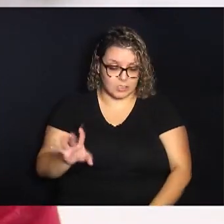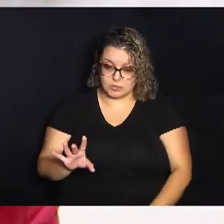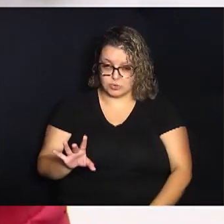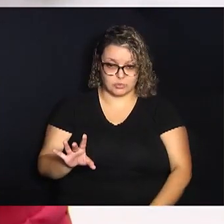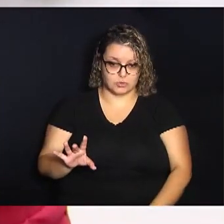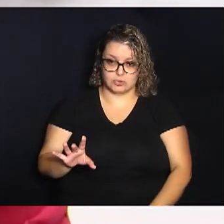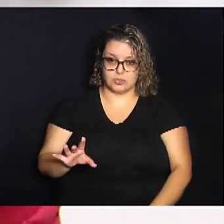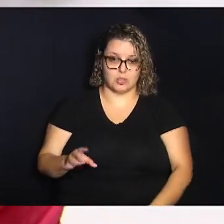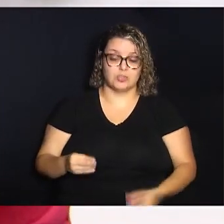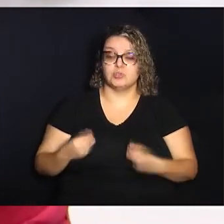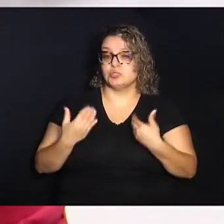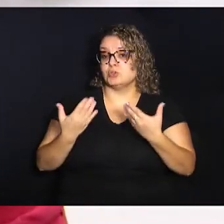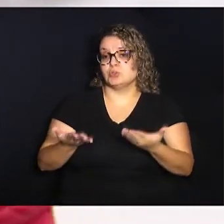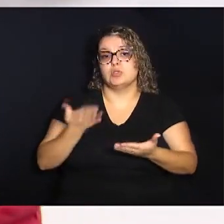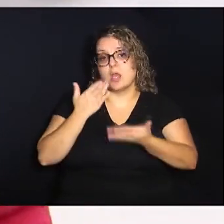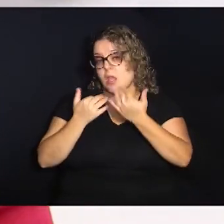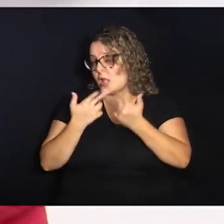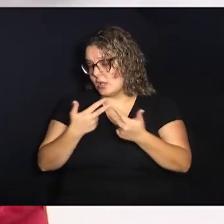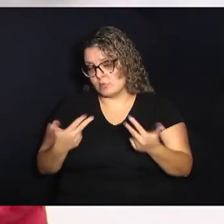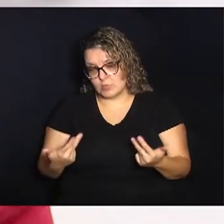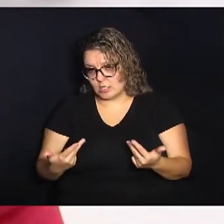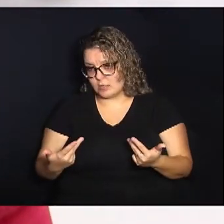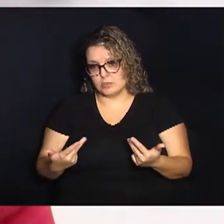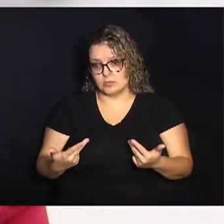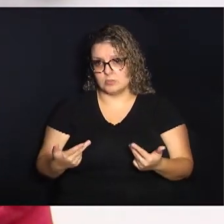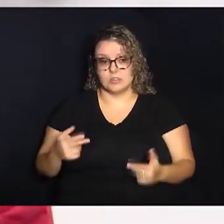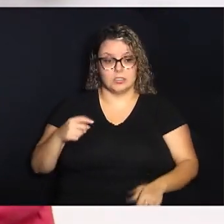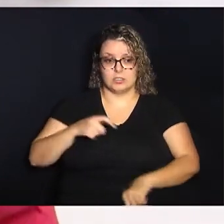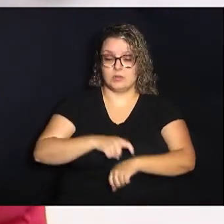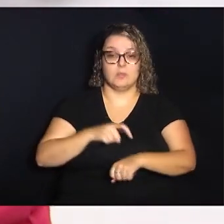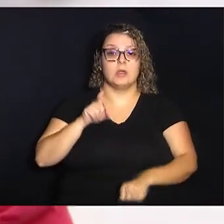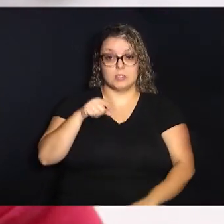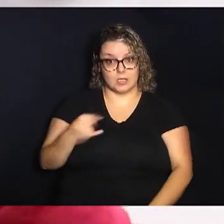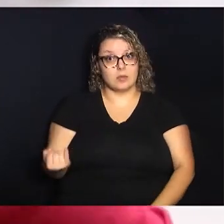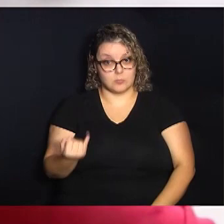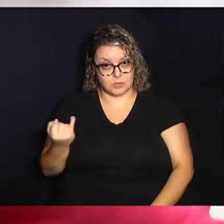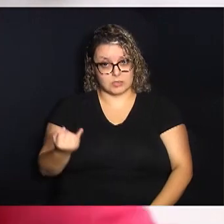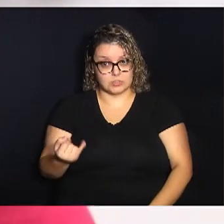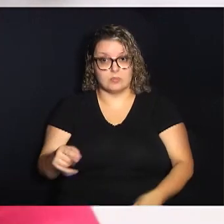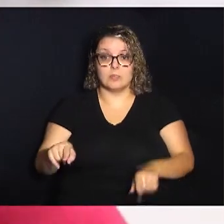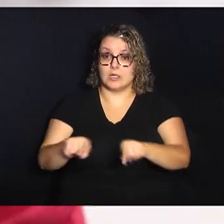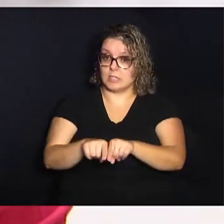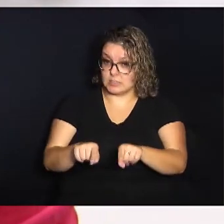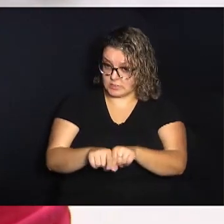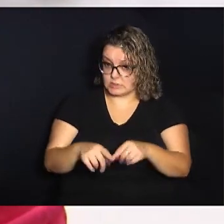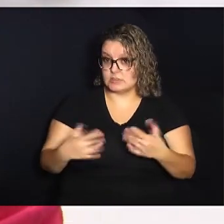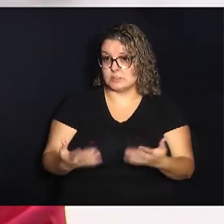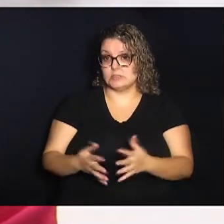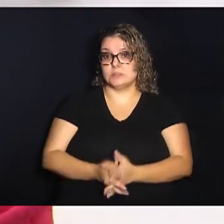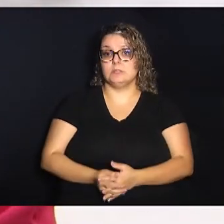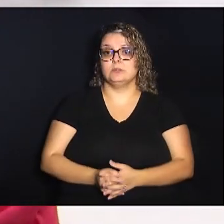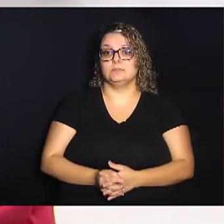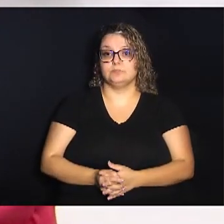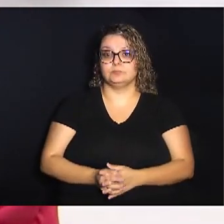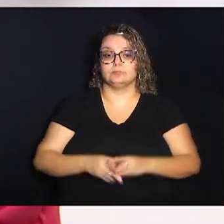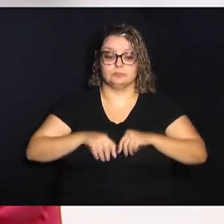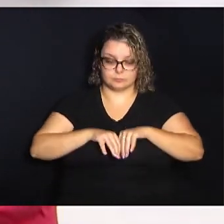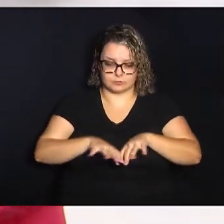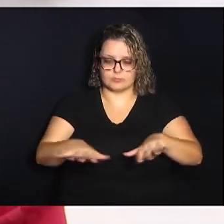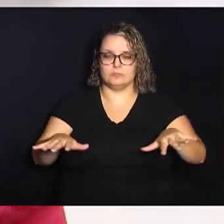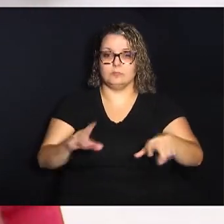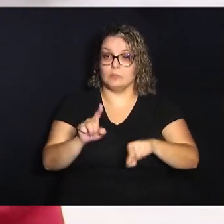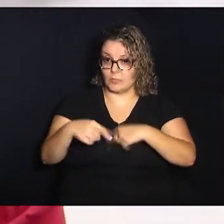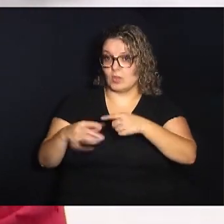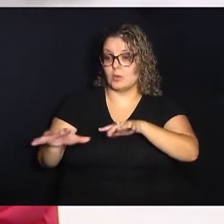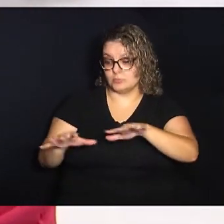de fornecer alimento, na questão imediata, que é muito importante, mas ele também vai e alcança